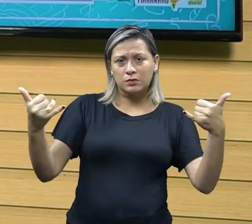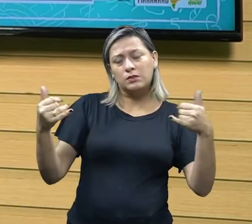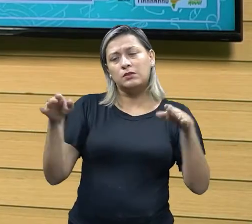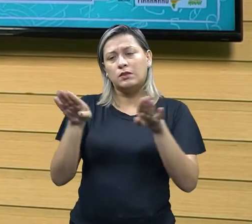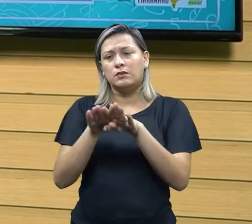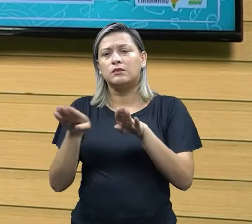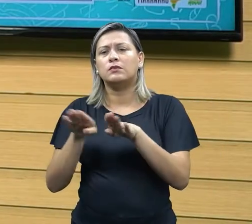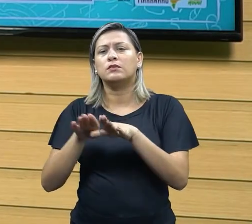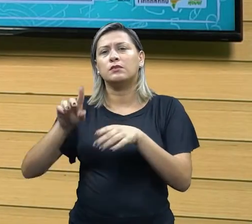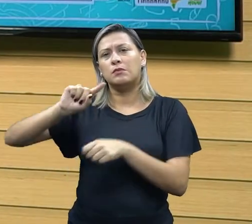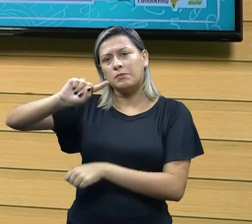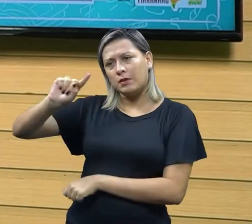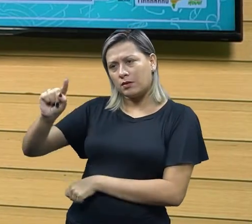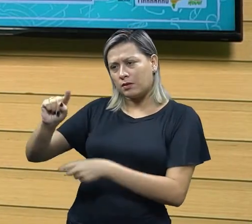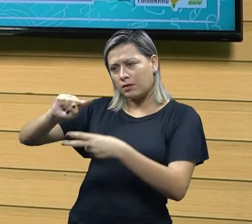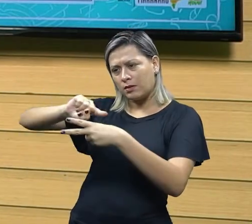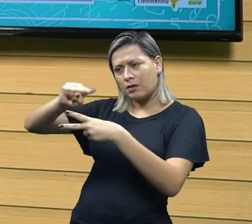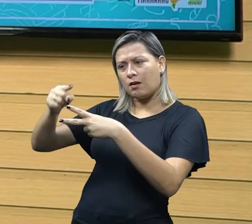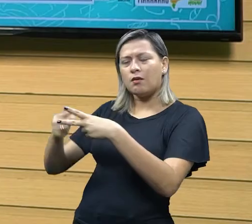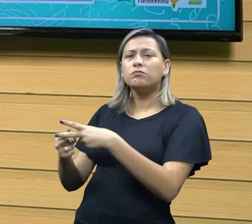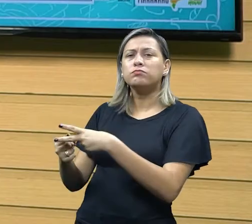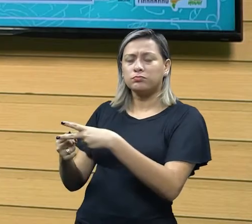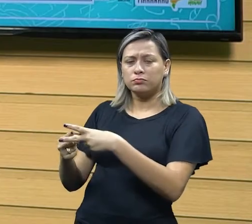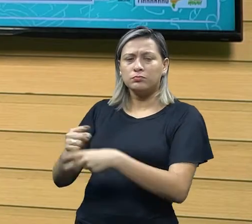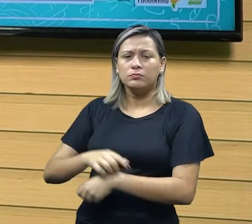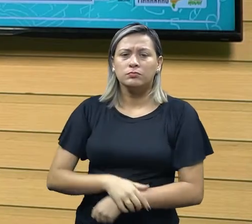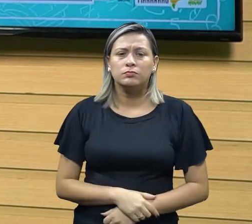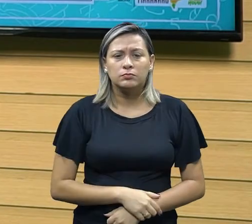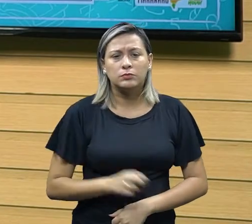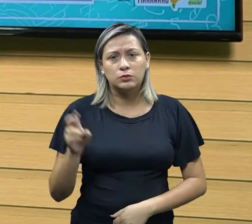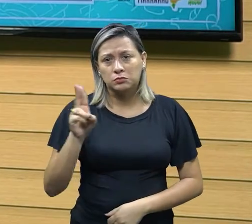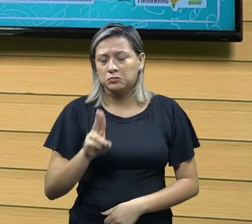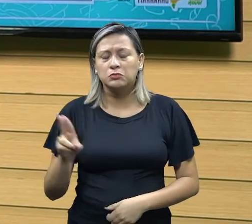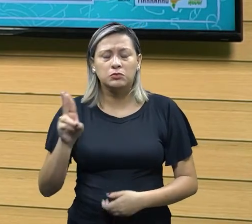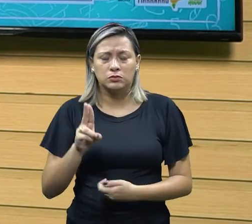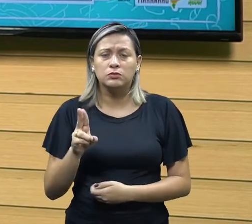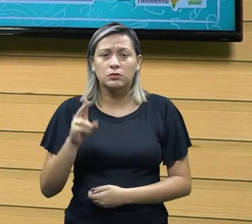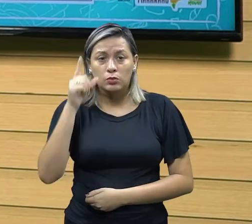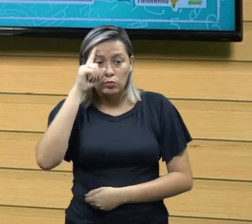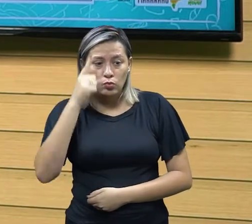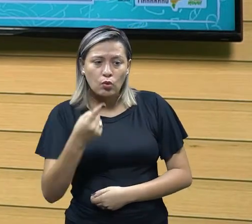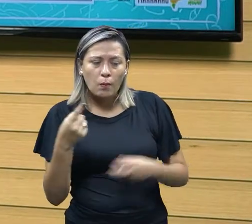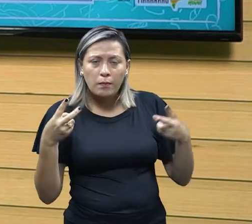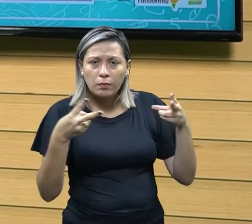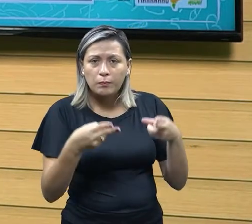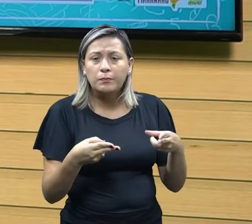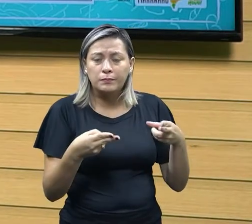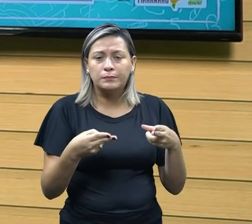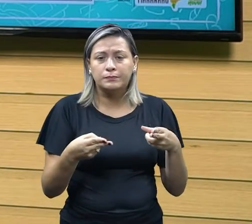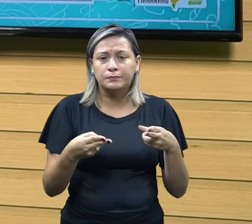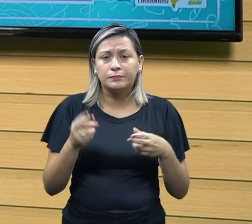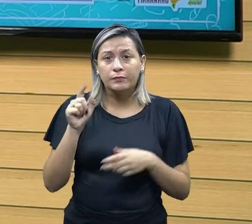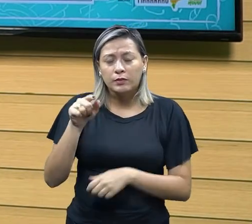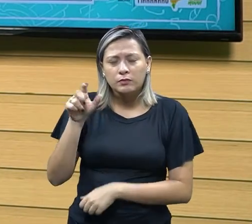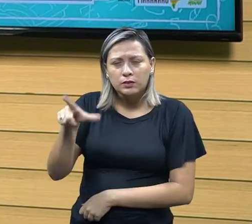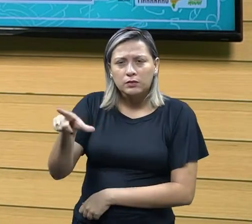Polyline é para você fazer linhas e arcos com o mesmo comando. Quando você define ali o